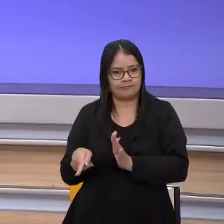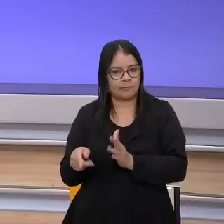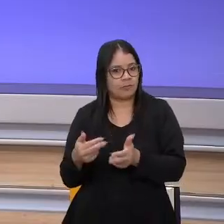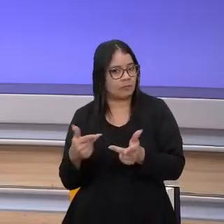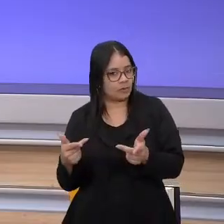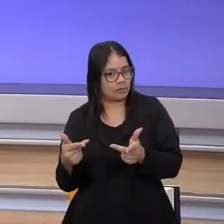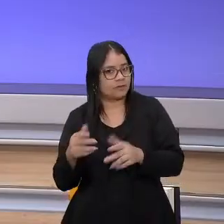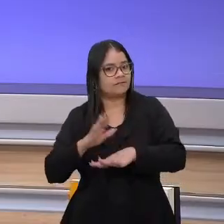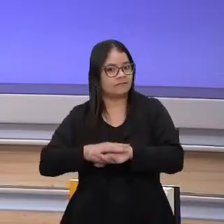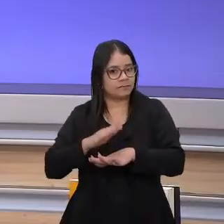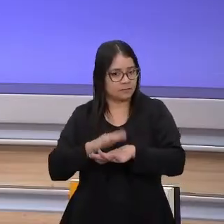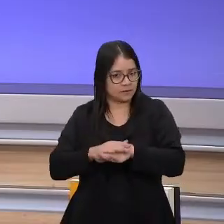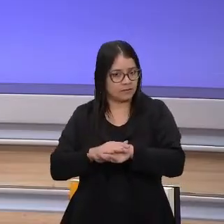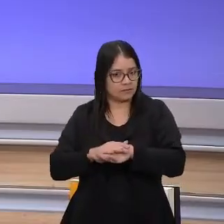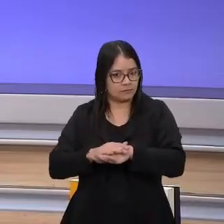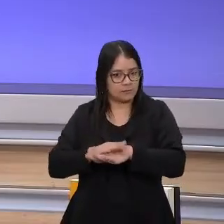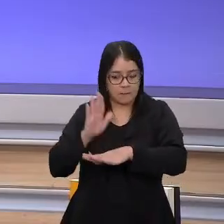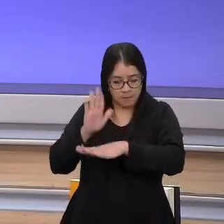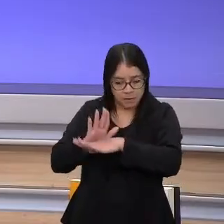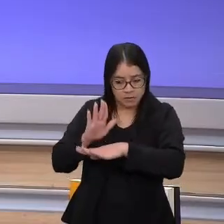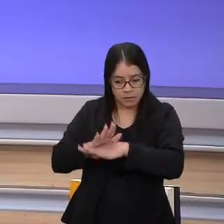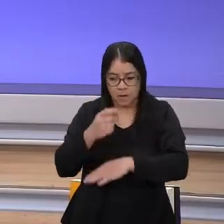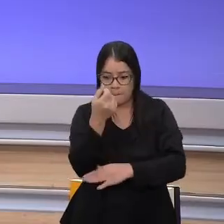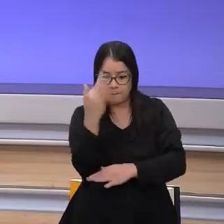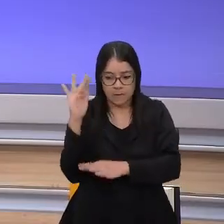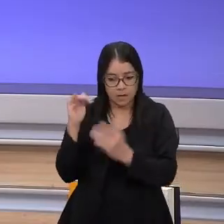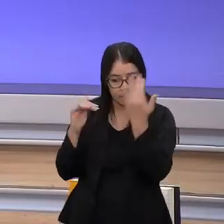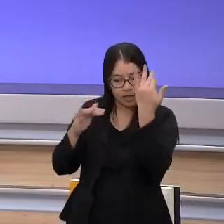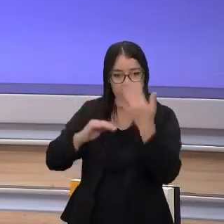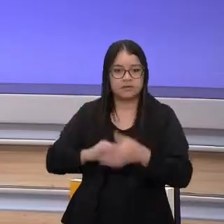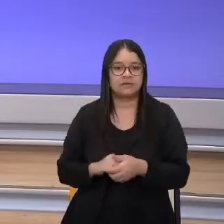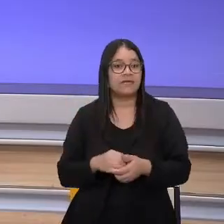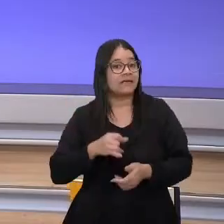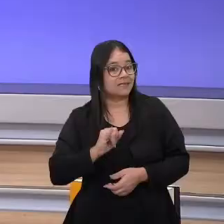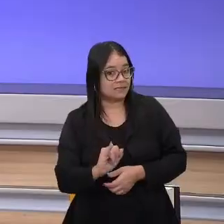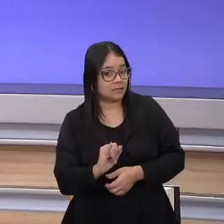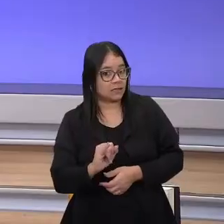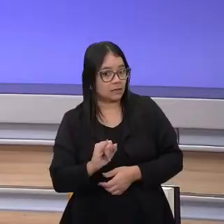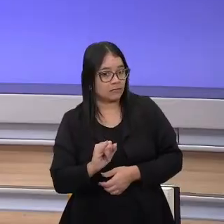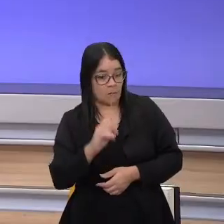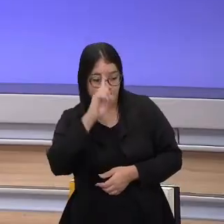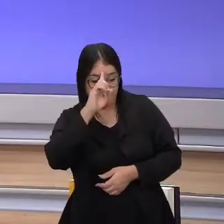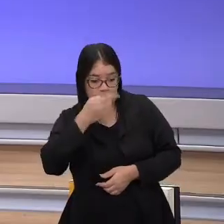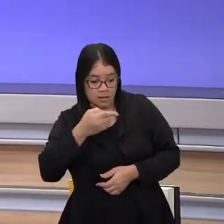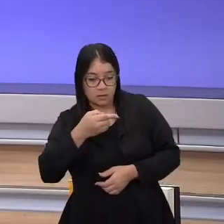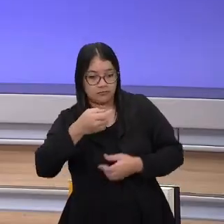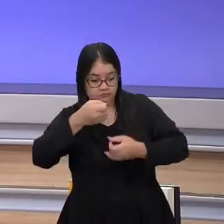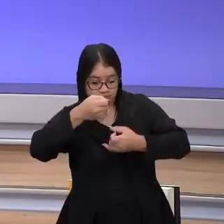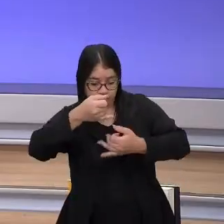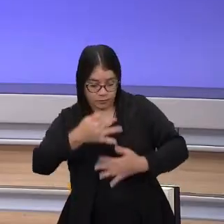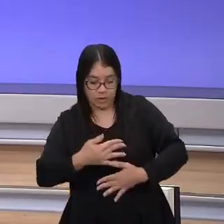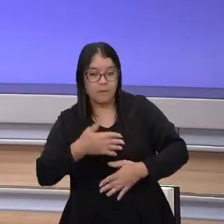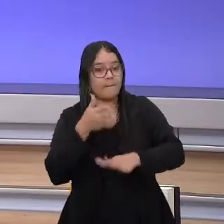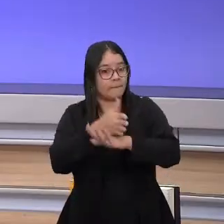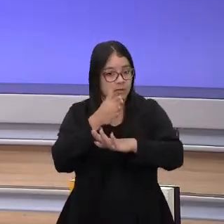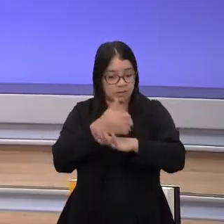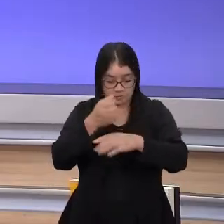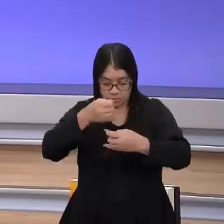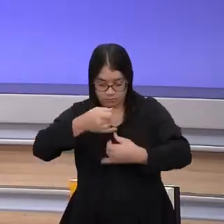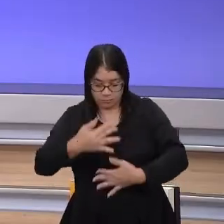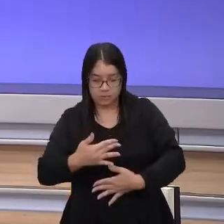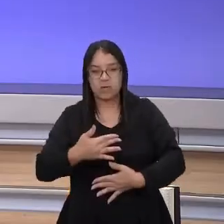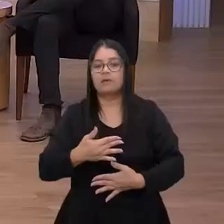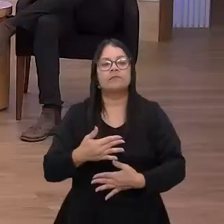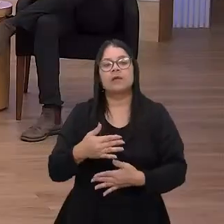vocês estão fazendo em prol ao meio ambiente? E, se sim, manda aí no chat para a gente ver, porque eu também quero aprender ações também junto com vocês.